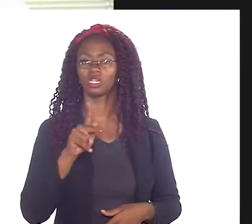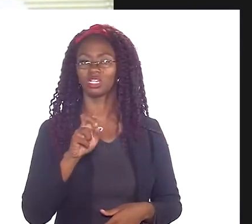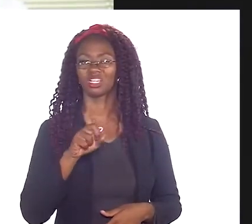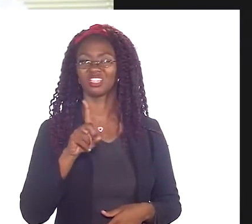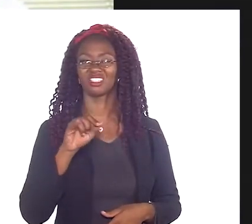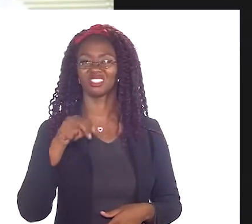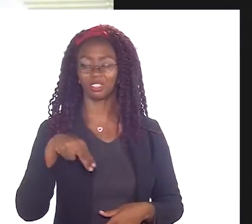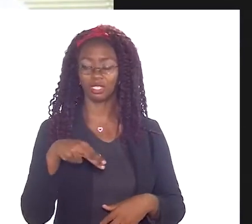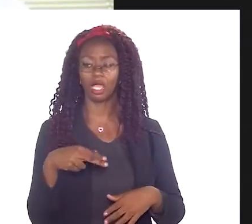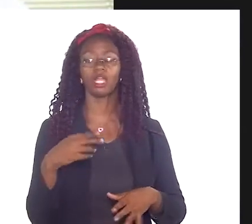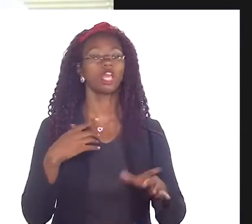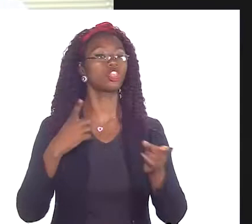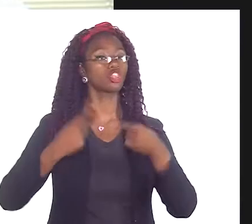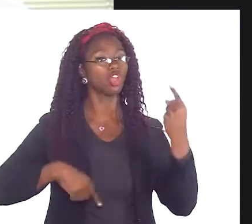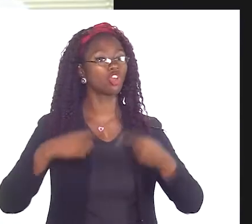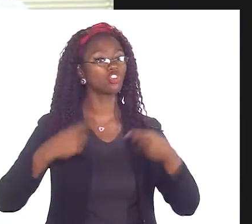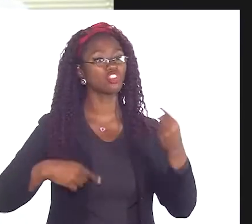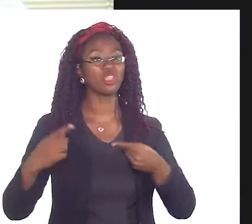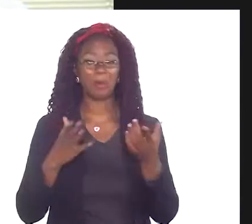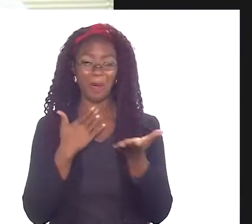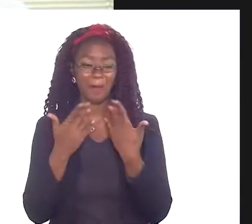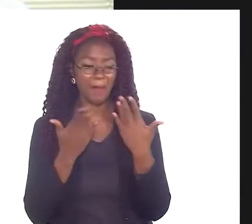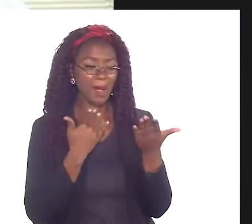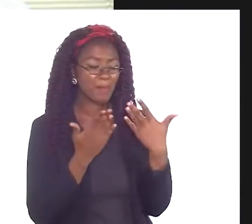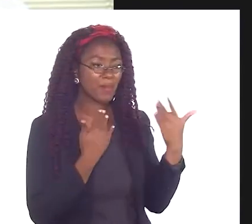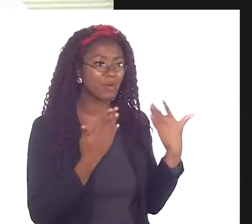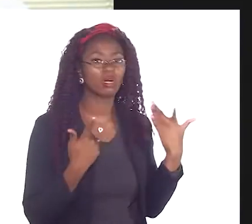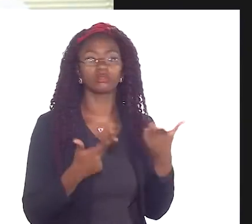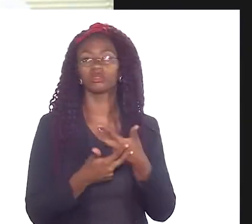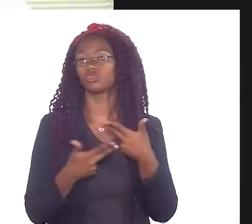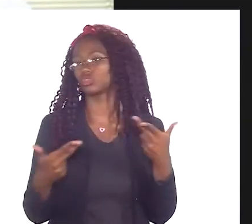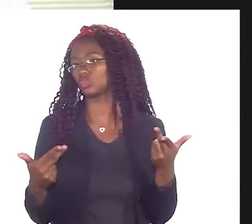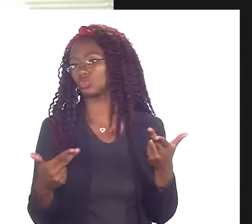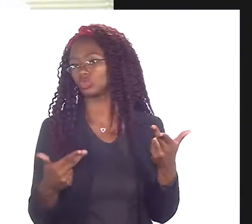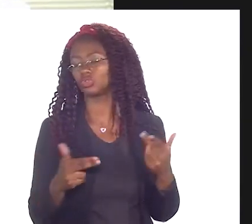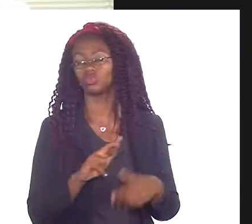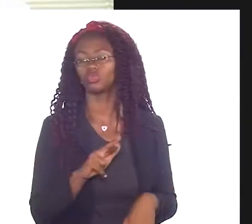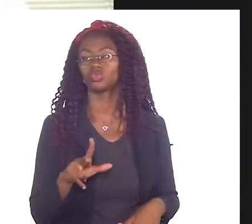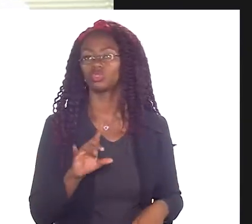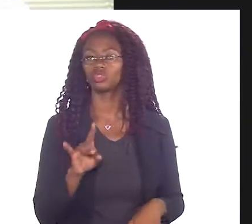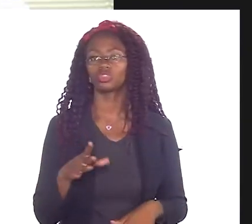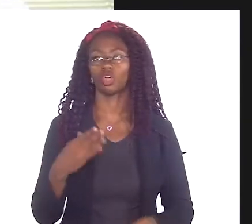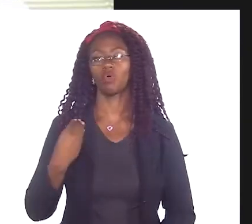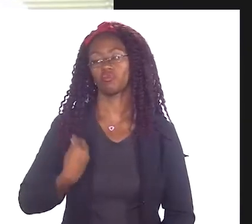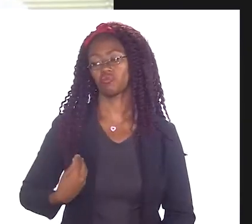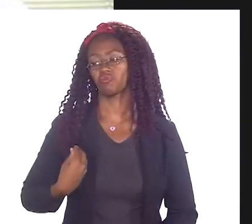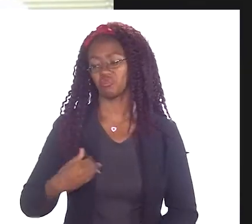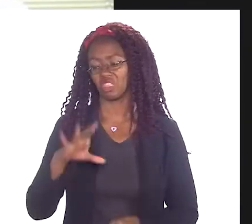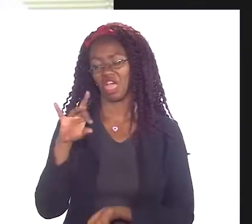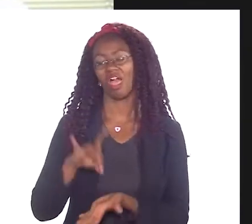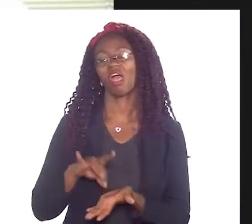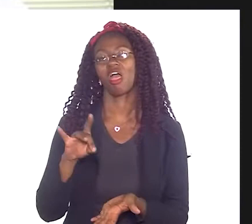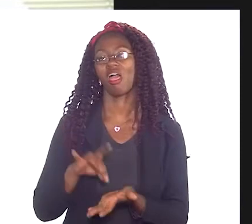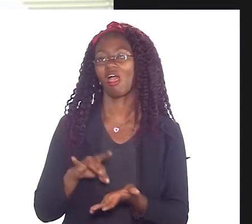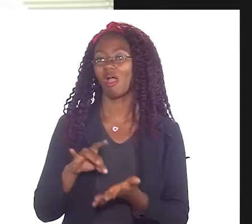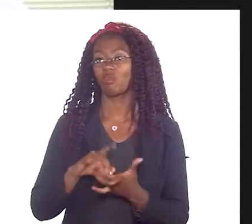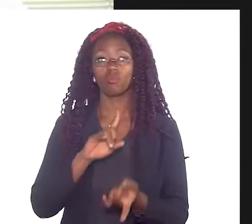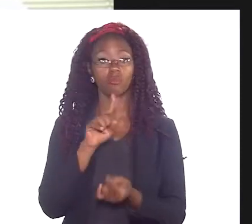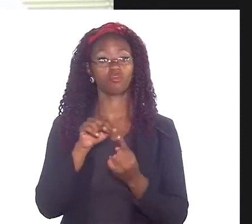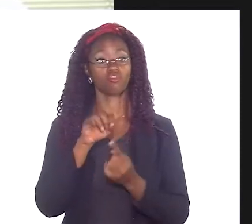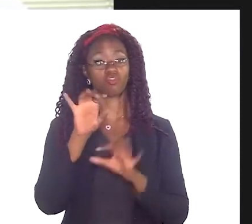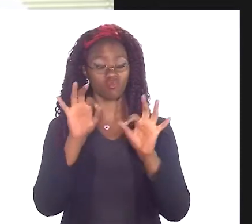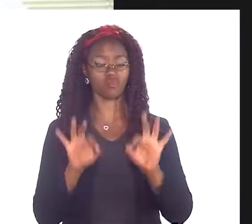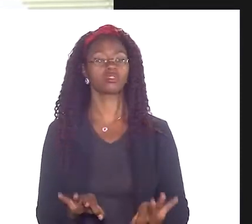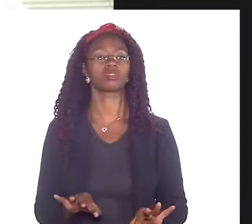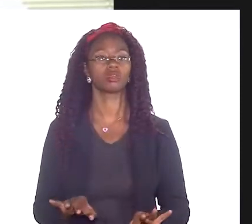de discussão de muita coisa, de bateção de boca. As pessoas ultrapassaram o real objetivo do